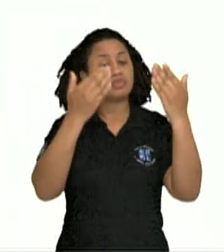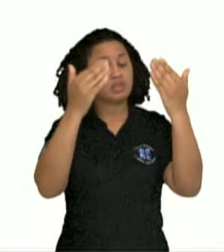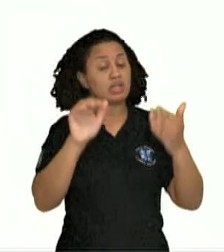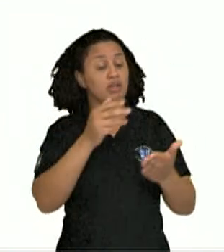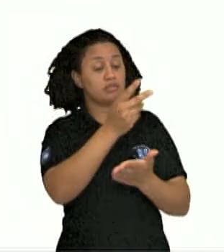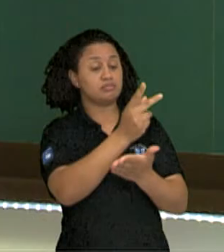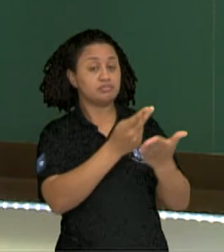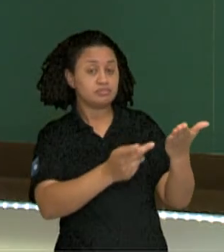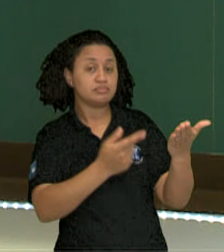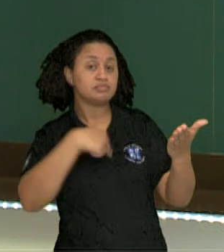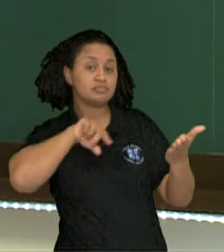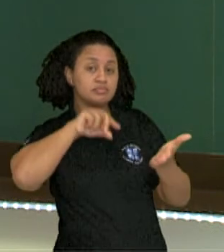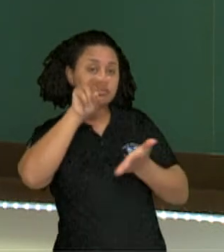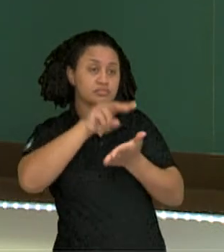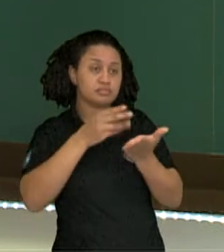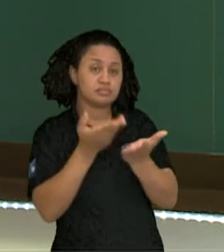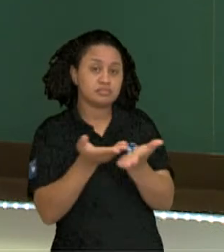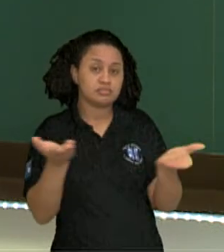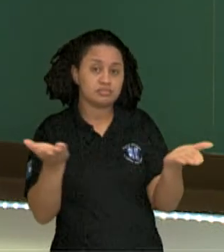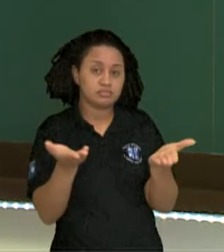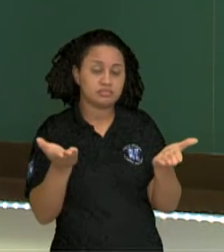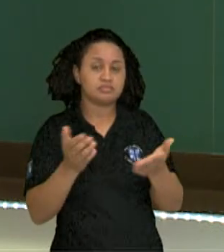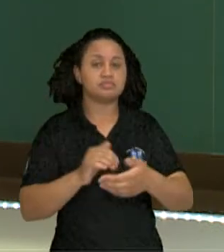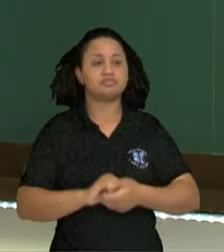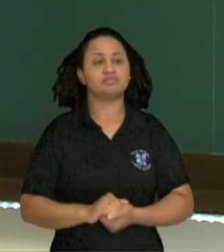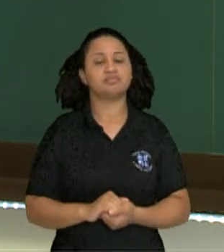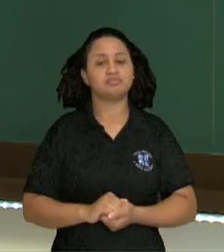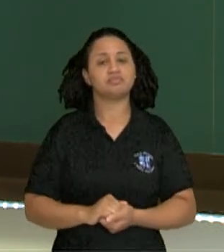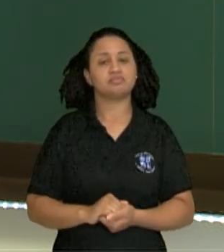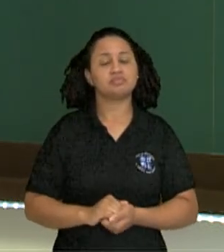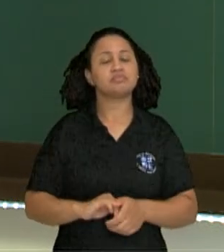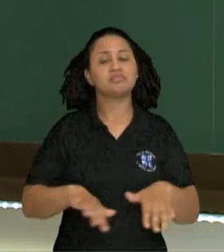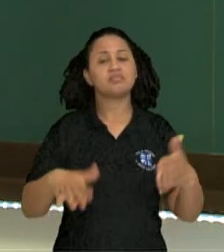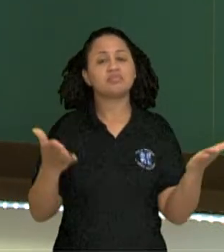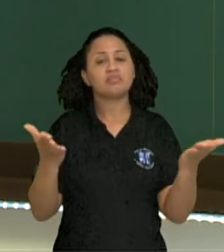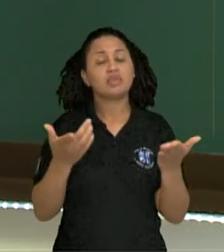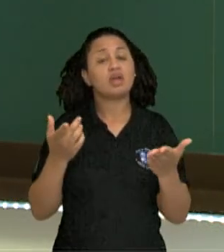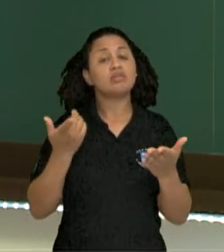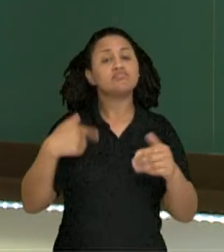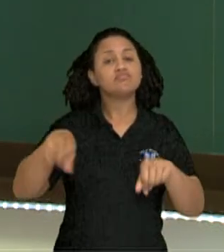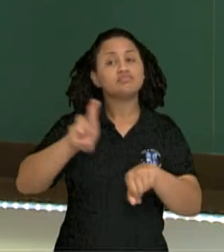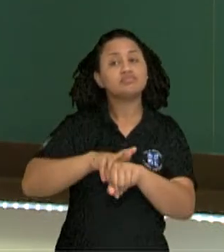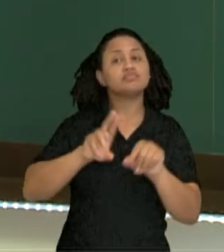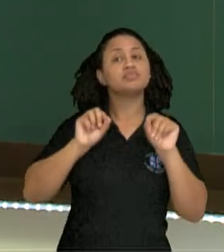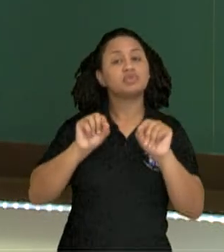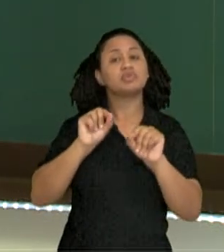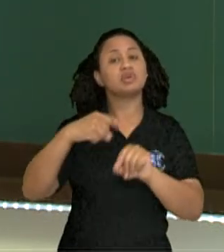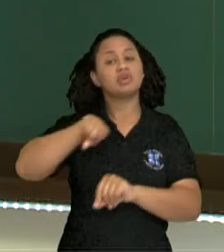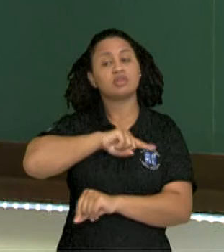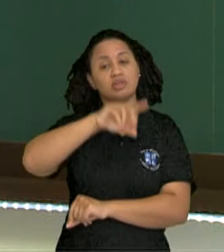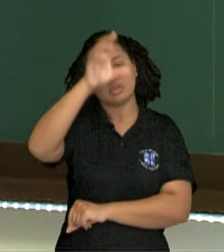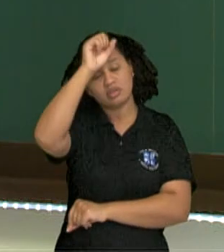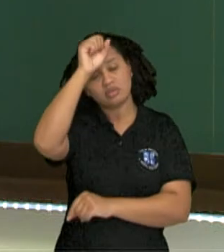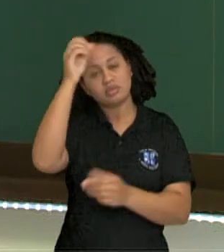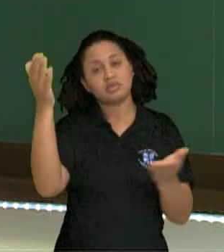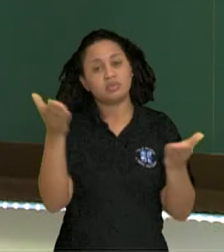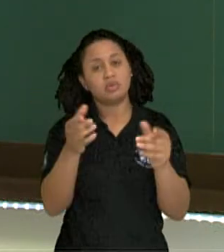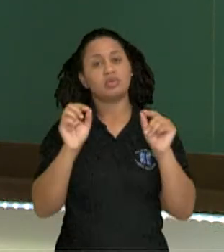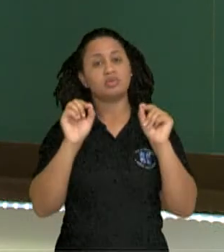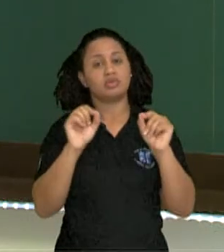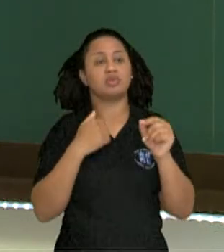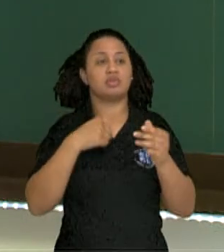poema que nós lemos nesta aula. Vamos ver então, retomar o que aprendemos hoje. Lemos